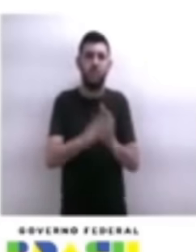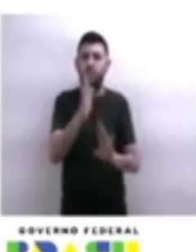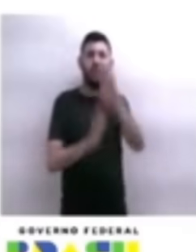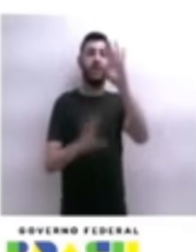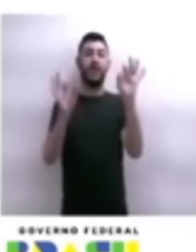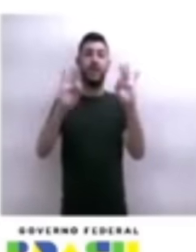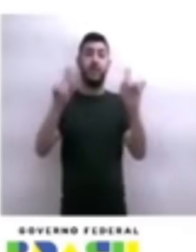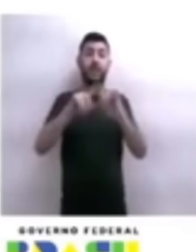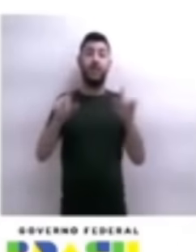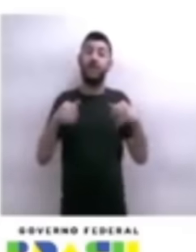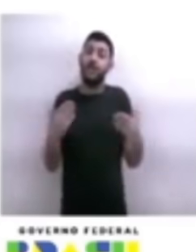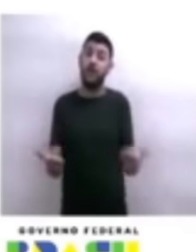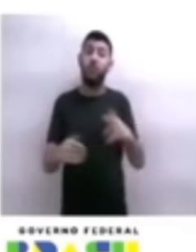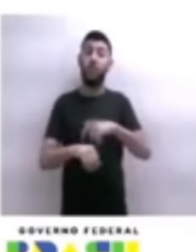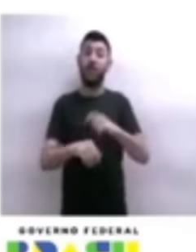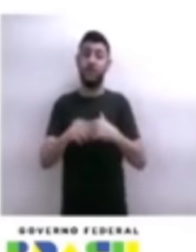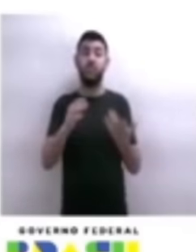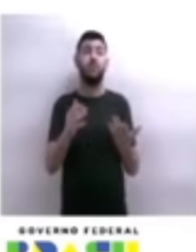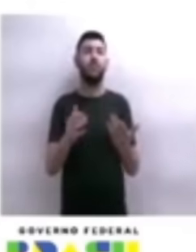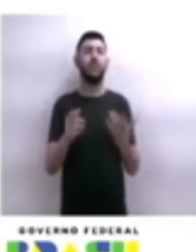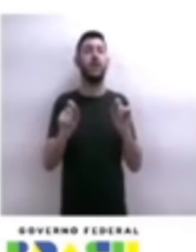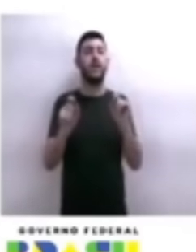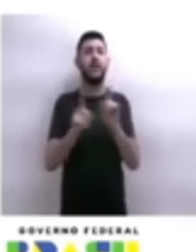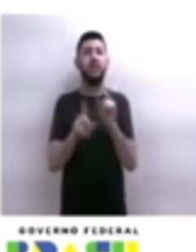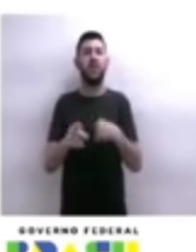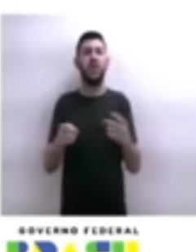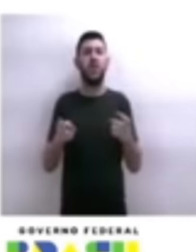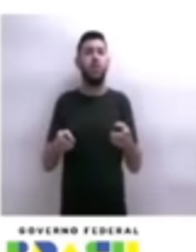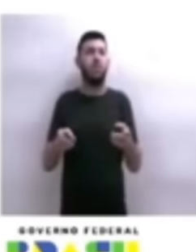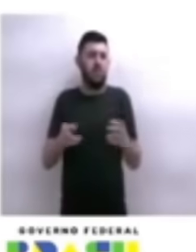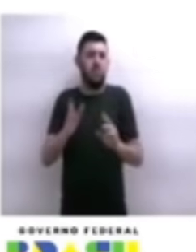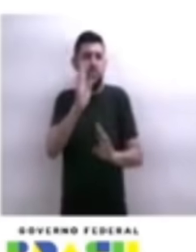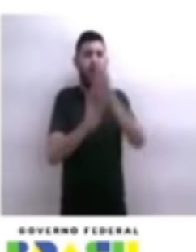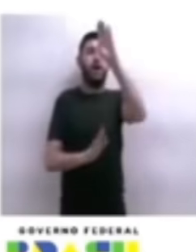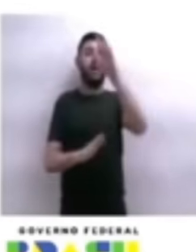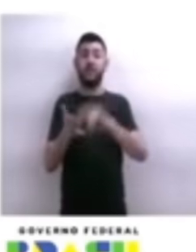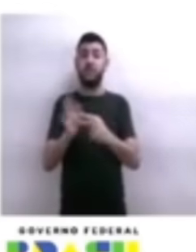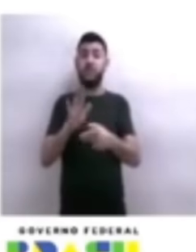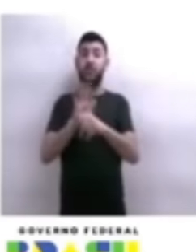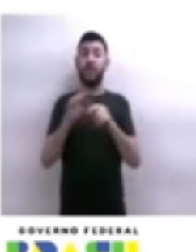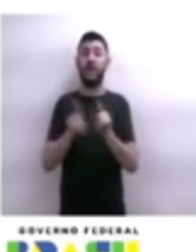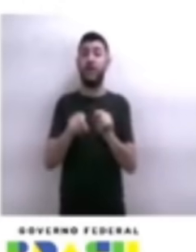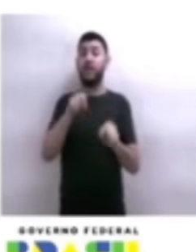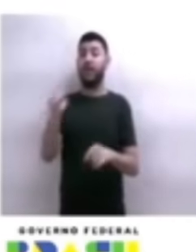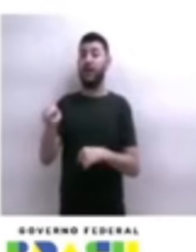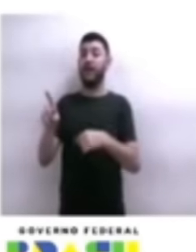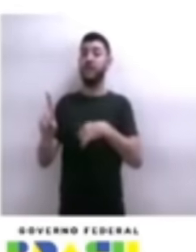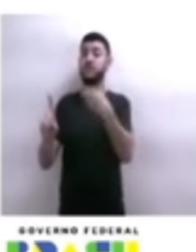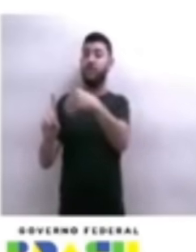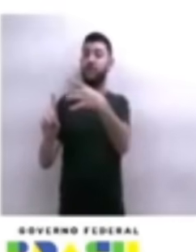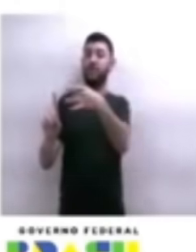de elegibilidade e ela entra na regra de proteção. Tá? Então, a partir desta regra de proteção,